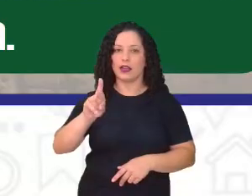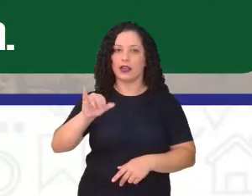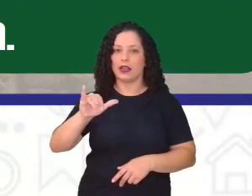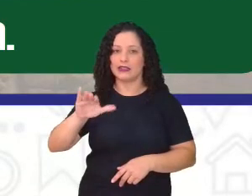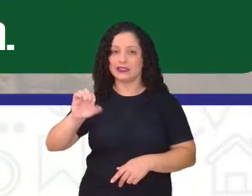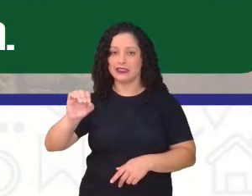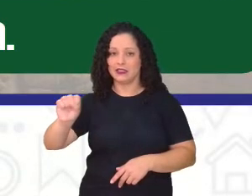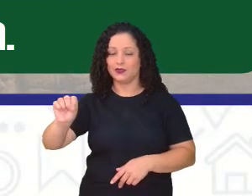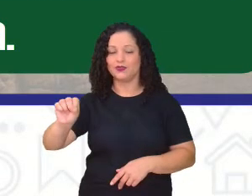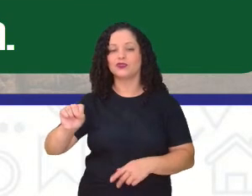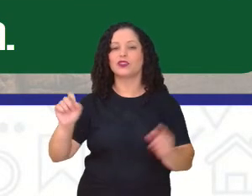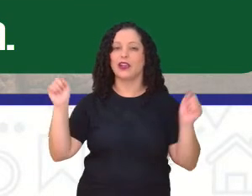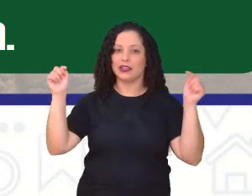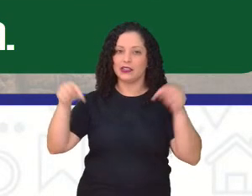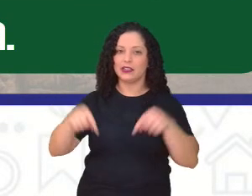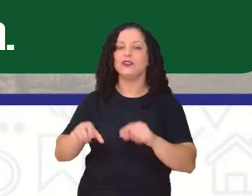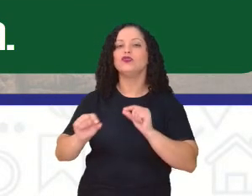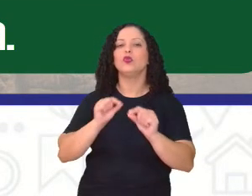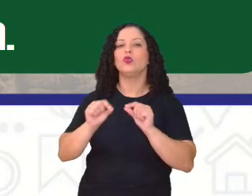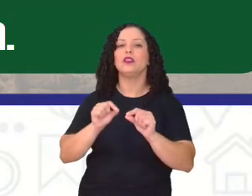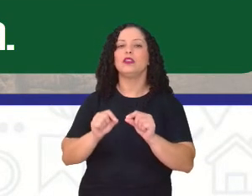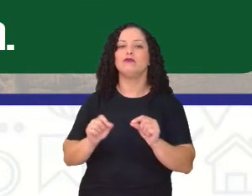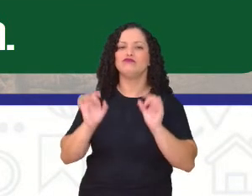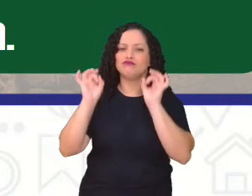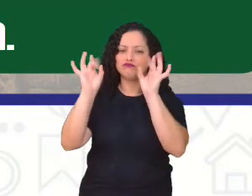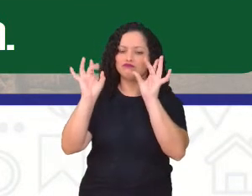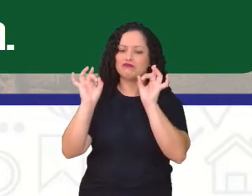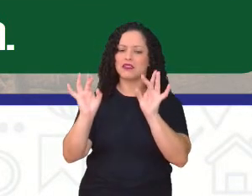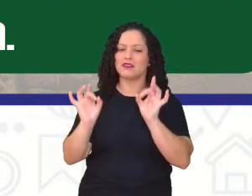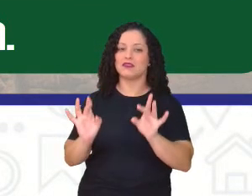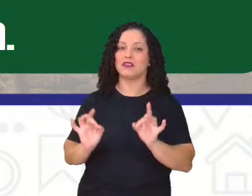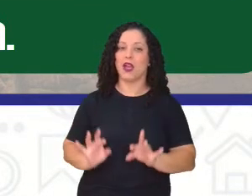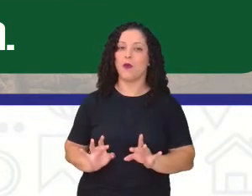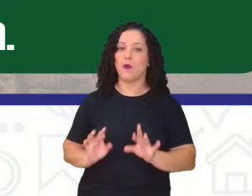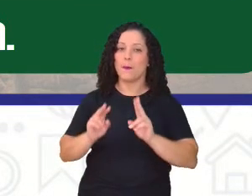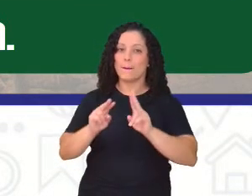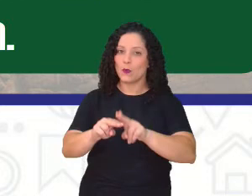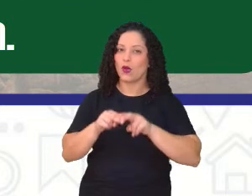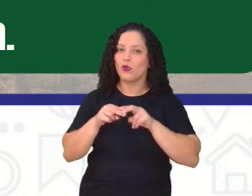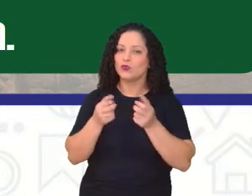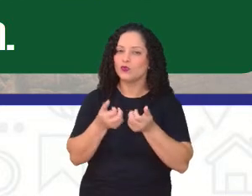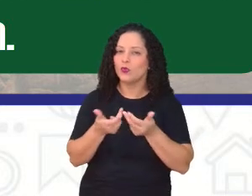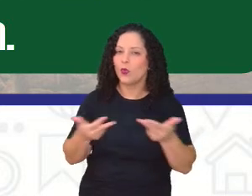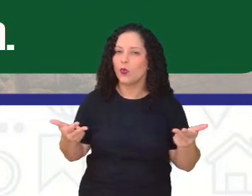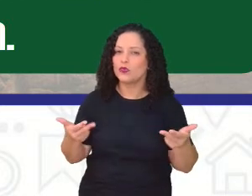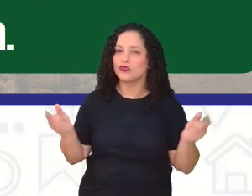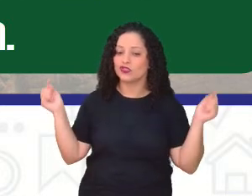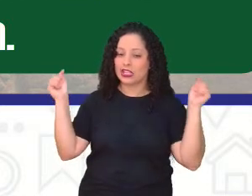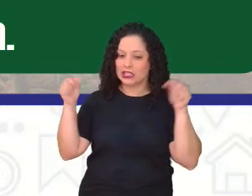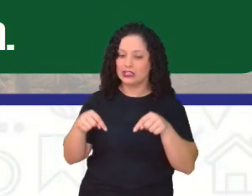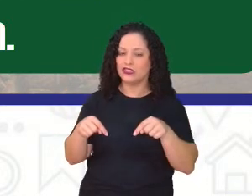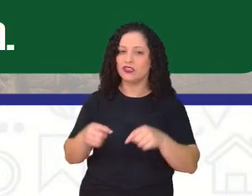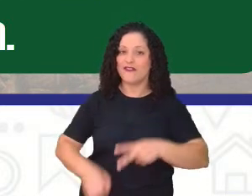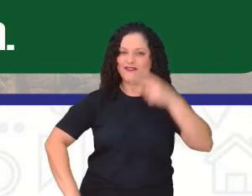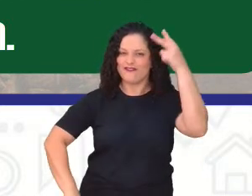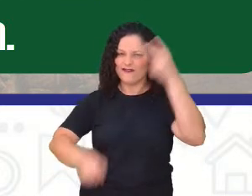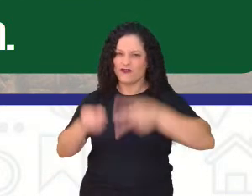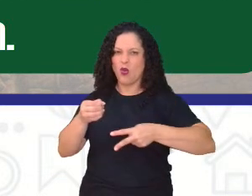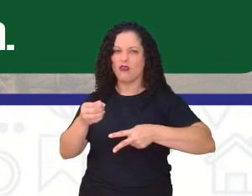Babilônia, e esses vão se destacar por um fator bem peculiar. Os cabas eram extremamente